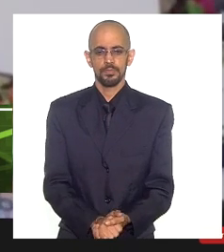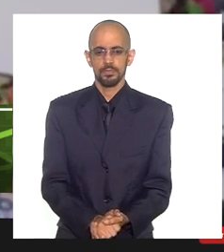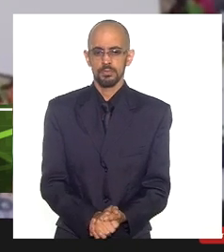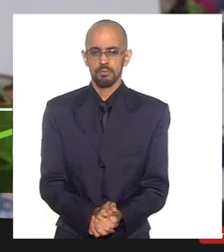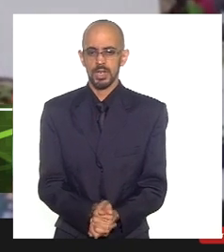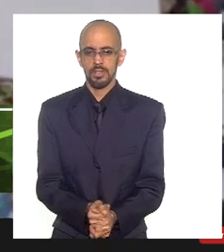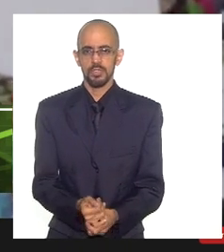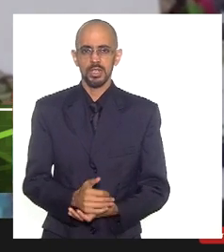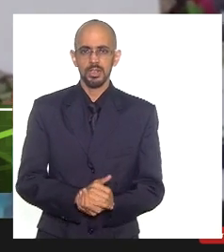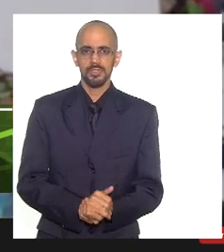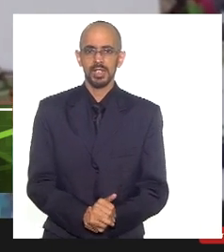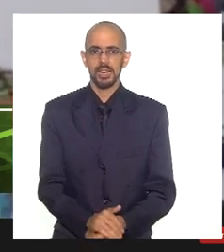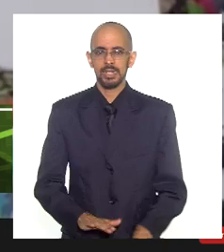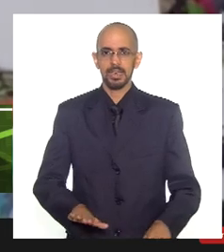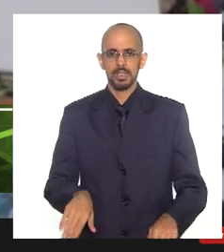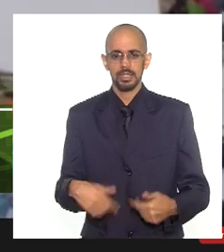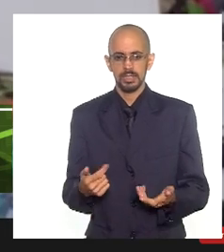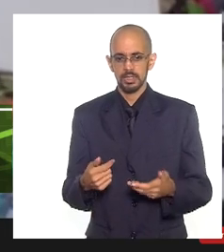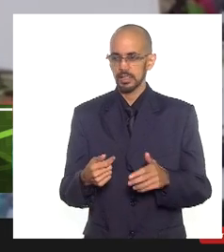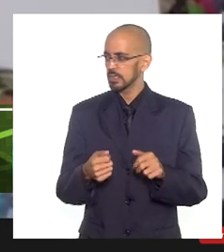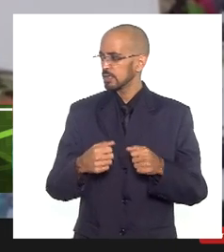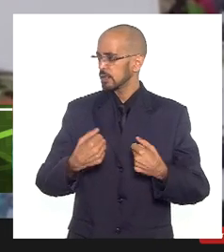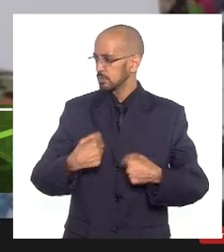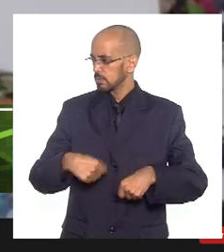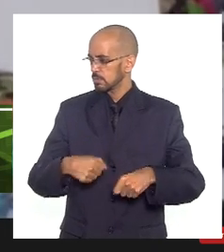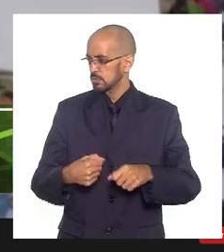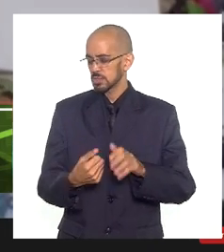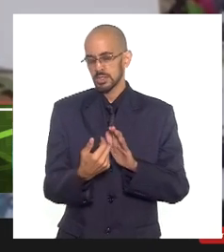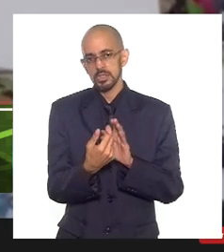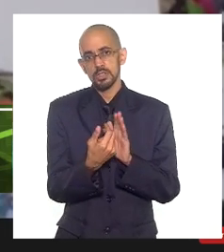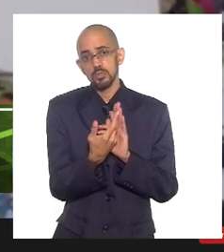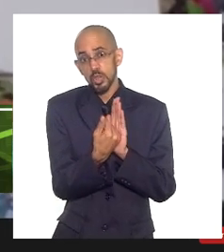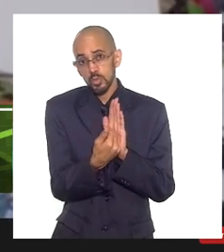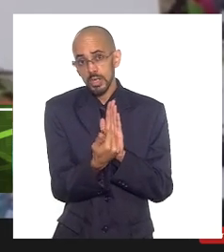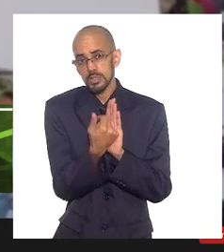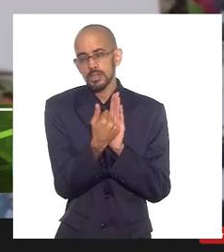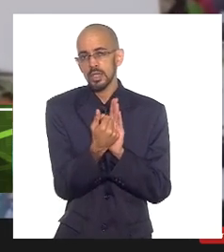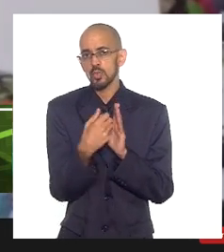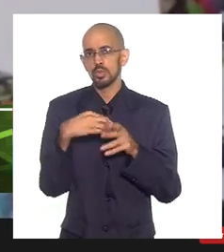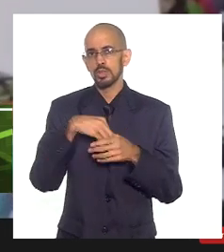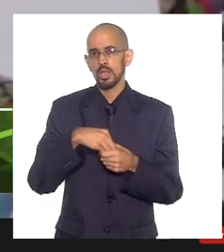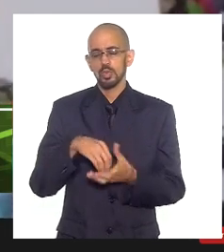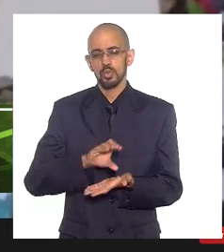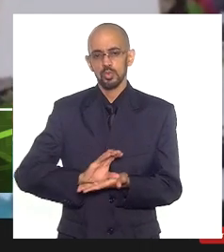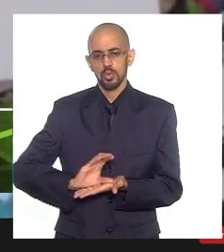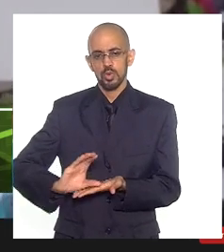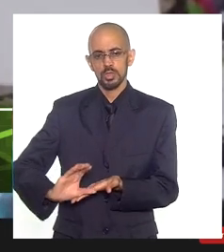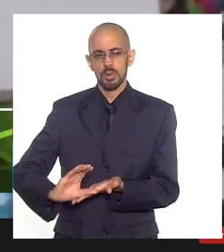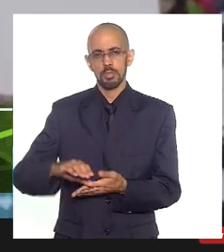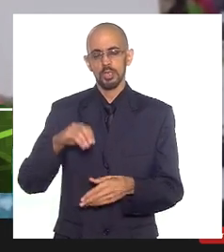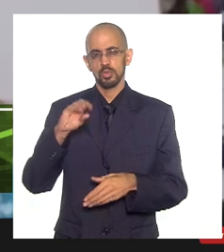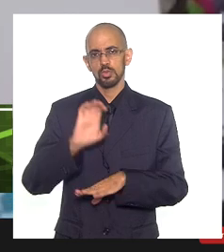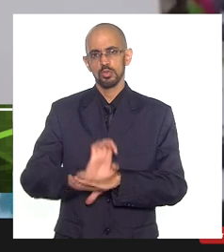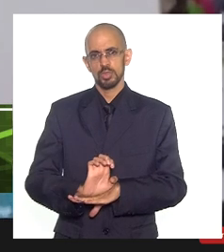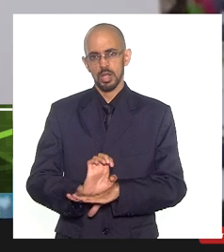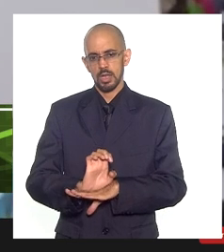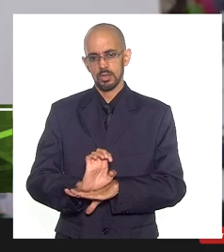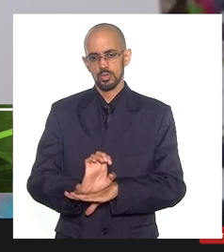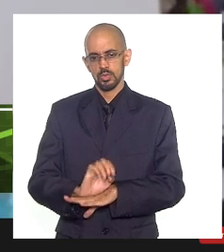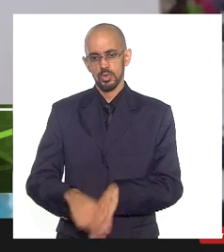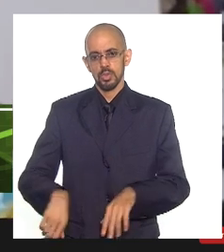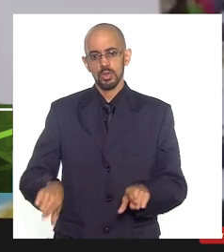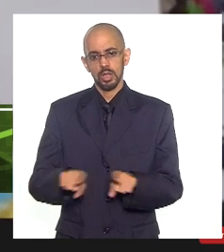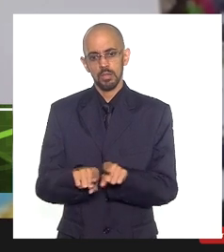desenhado inscrito e assegurado no orçamento do Estado e especificamente no orçamento da